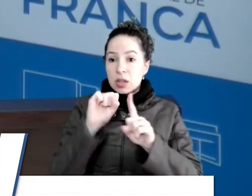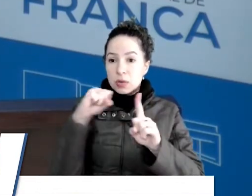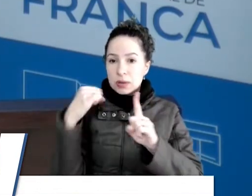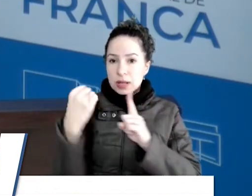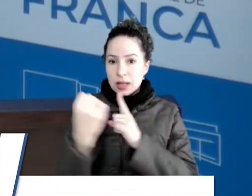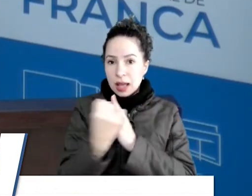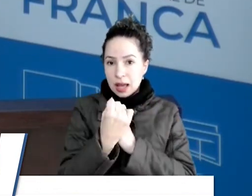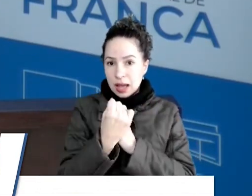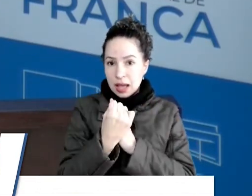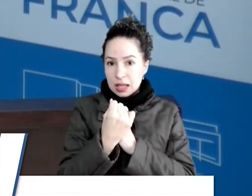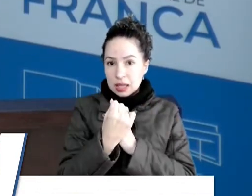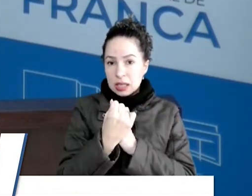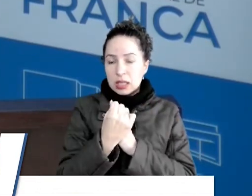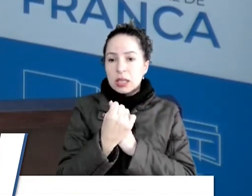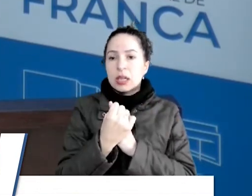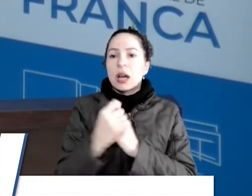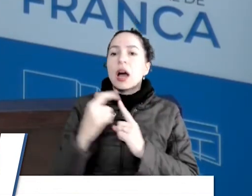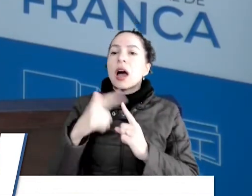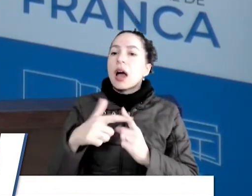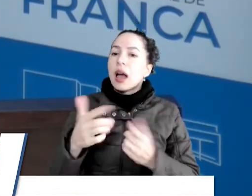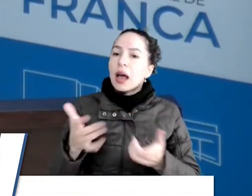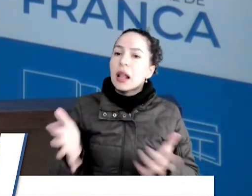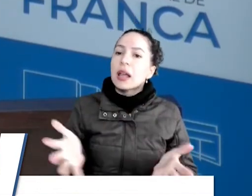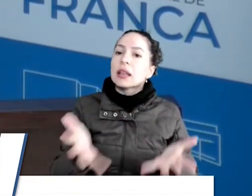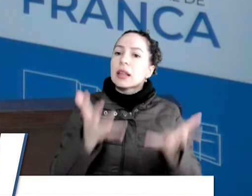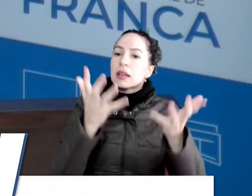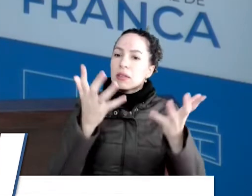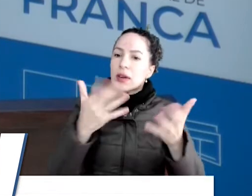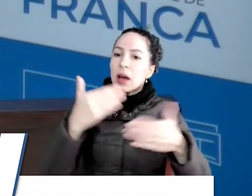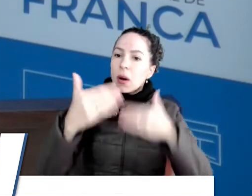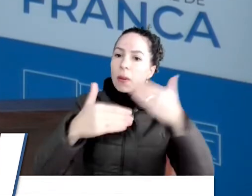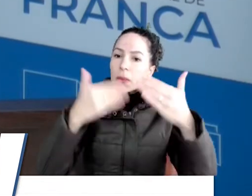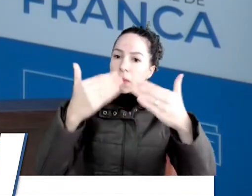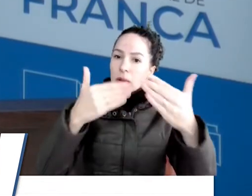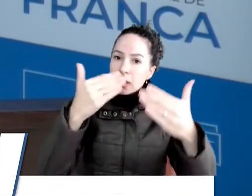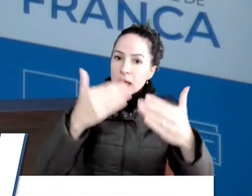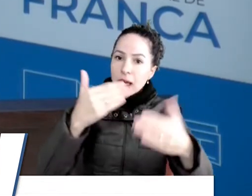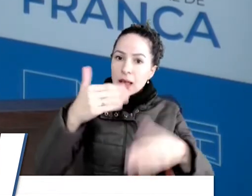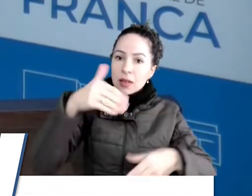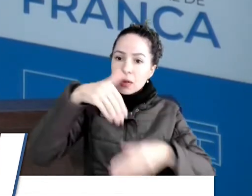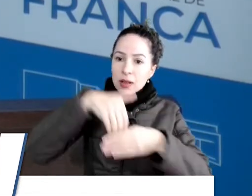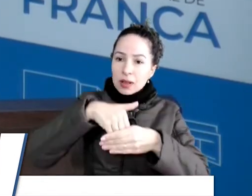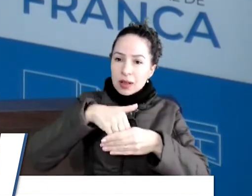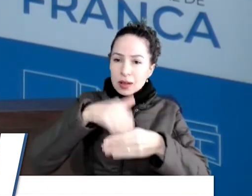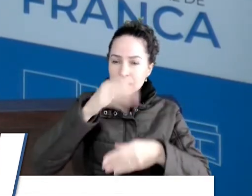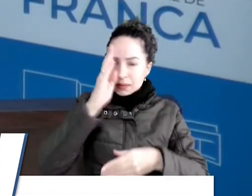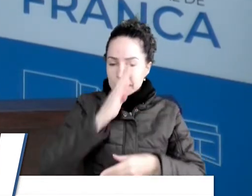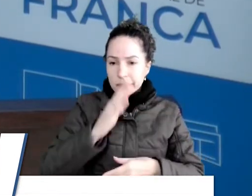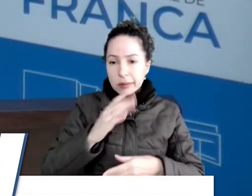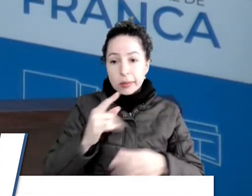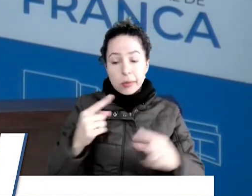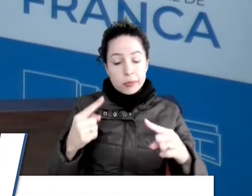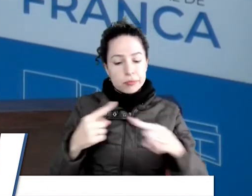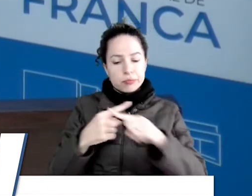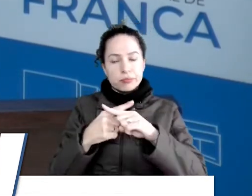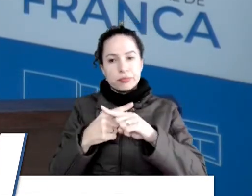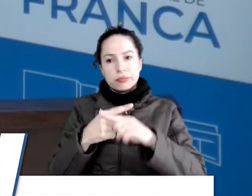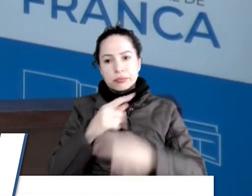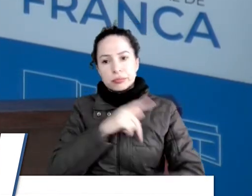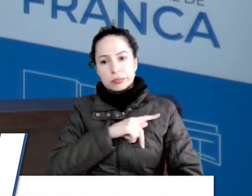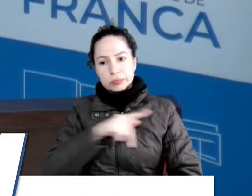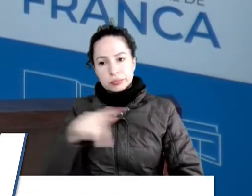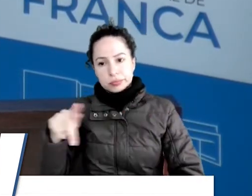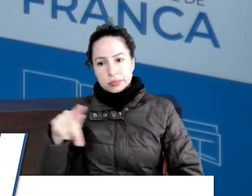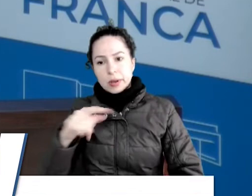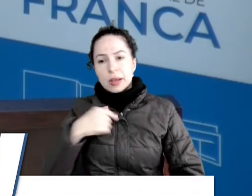dando crédito ao processo eleitoral brasileiro, ao contrário do que faz o presidente da República, que a todo tempo ataca